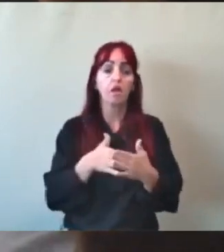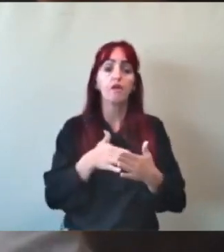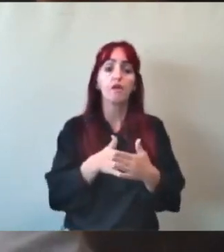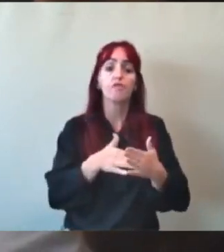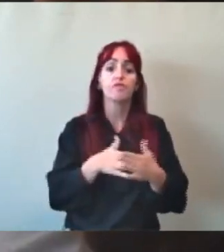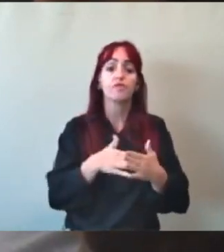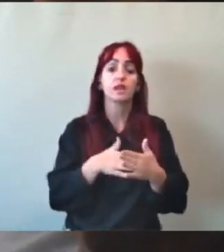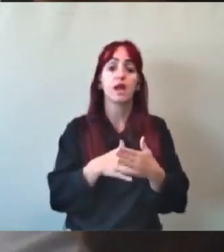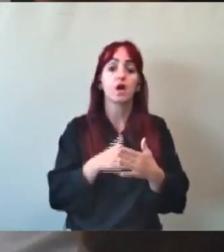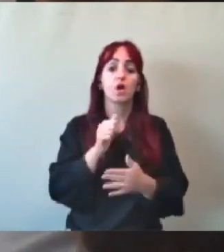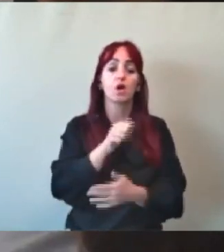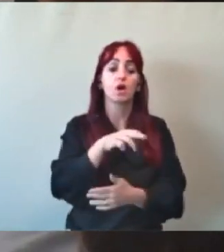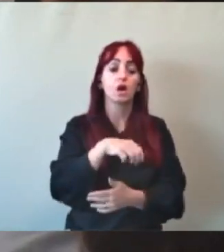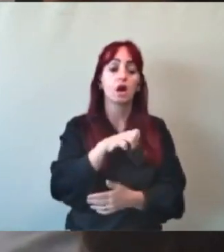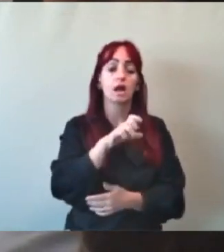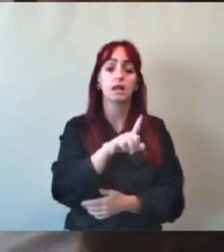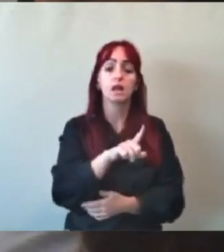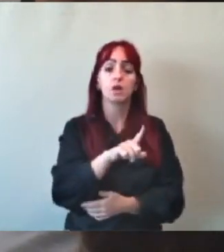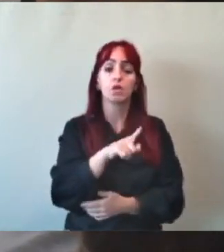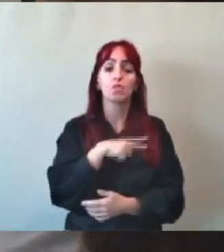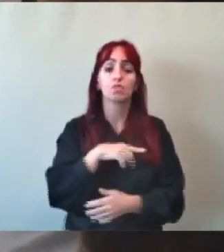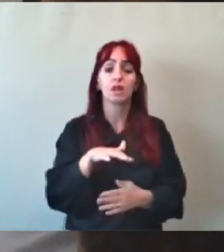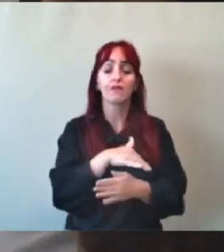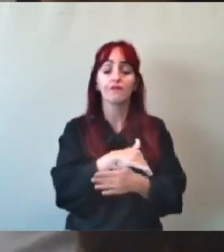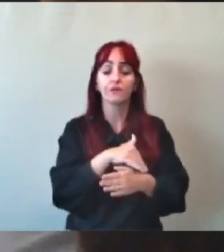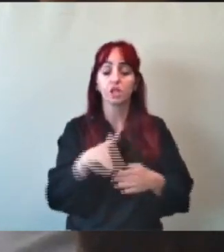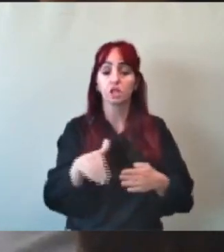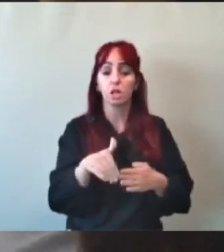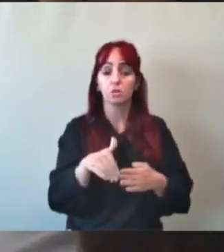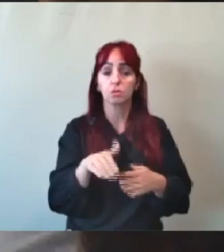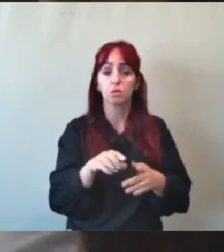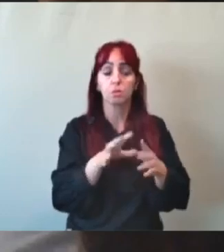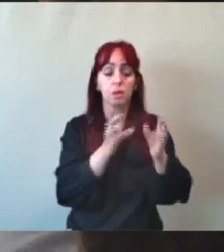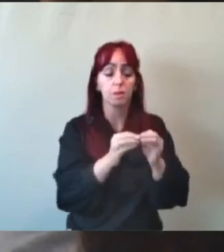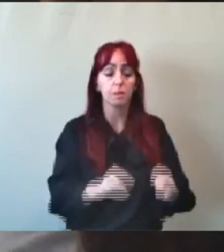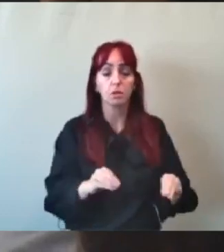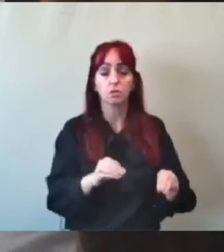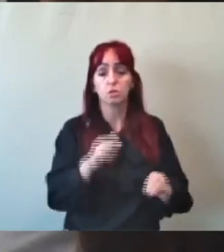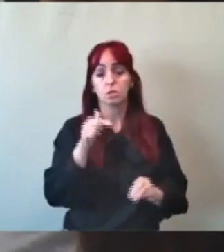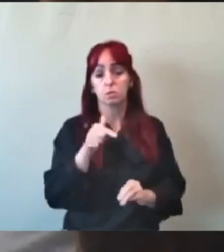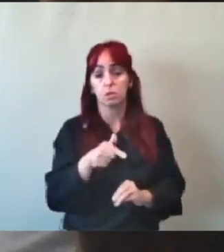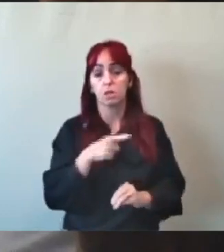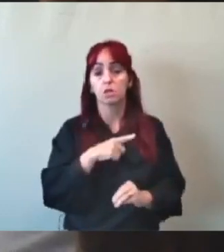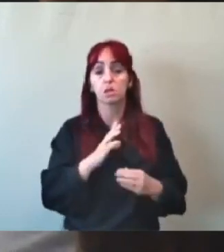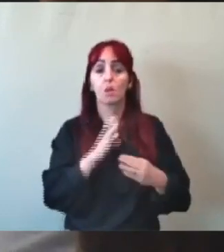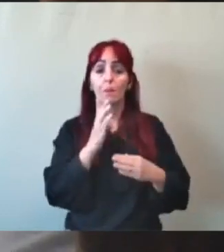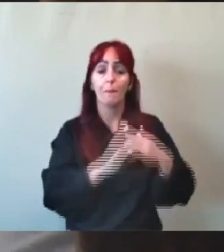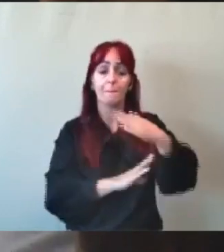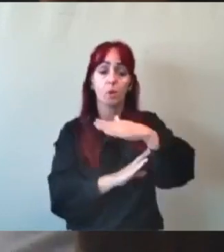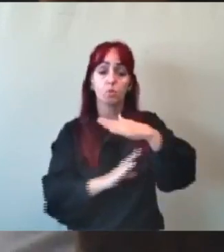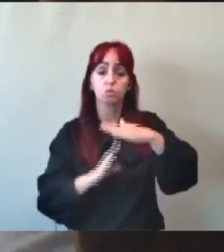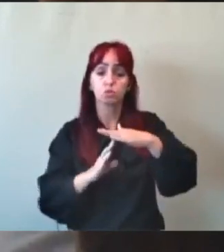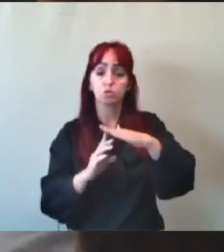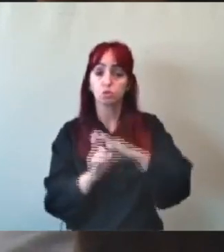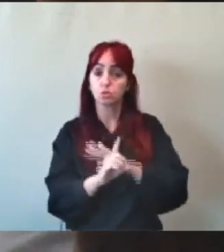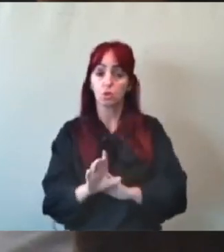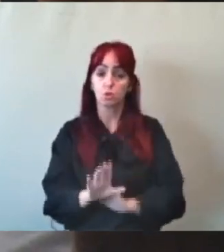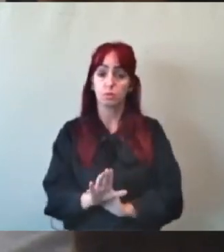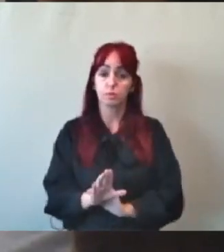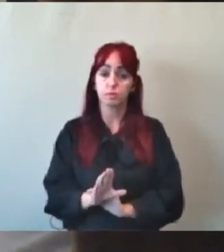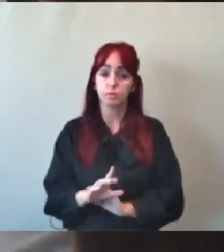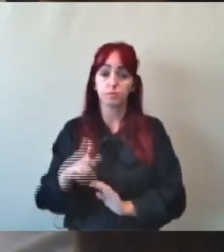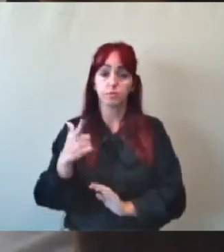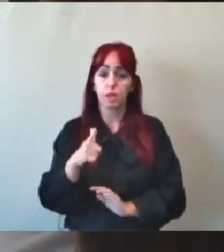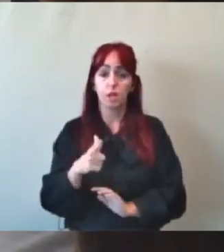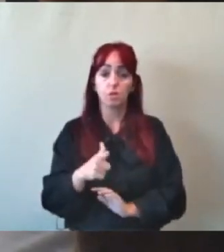rodoviário, que está fechado, que até prejudica o anel. Pela, é, ali só tem uma ponte, aí, como não tem a marginal,